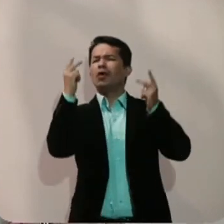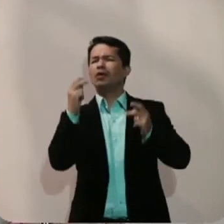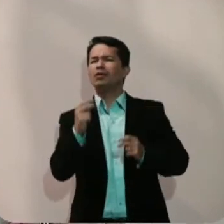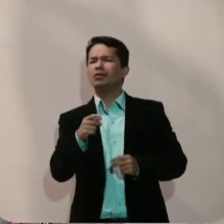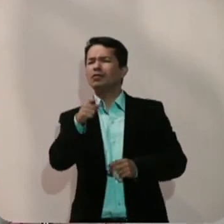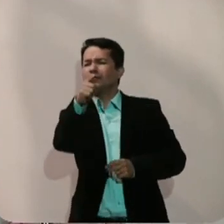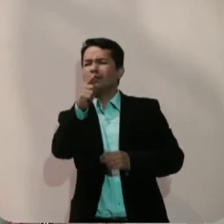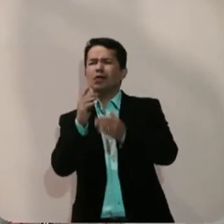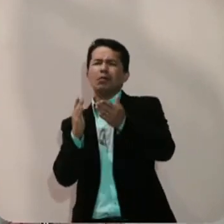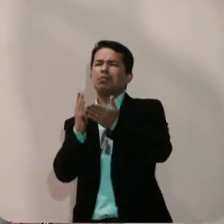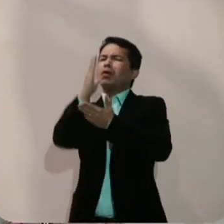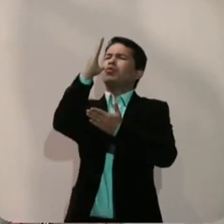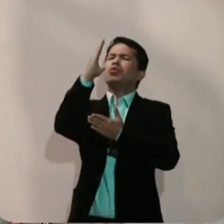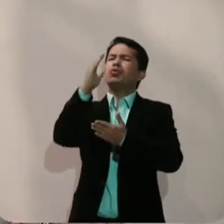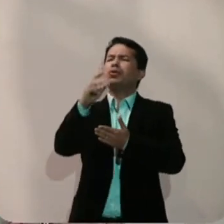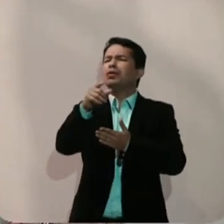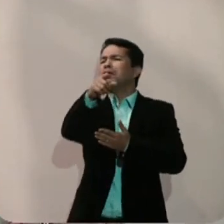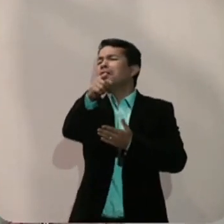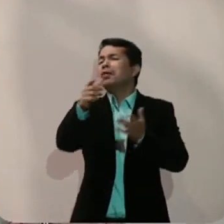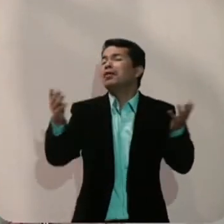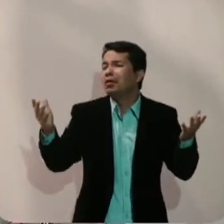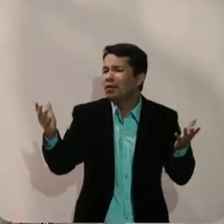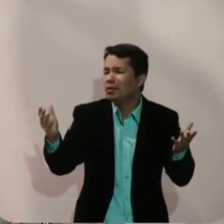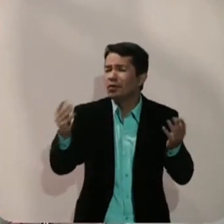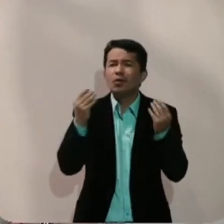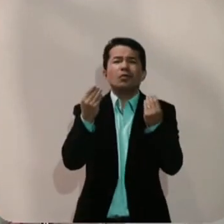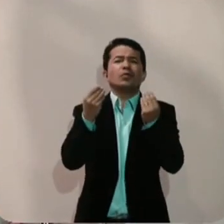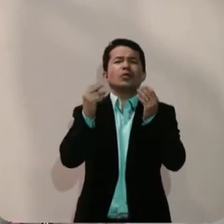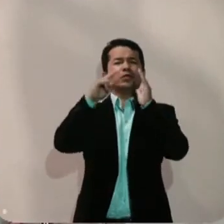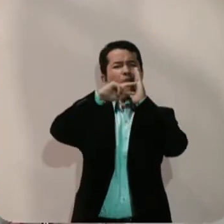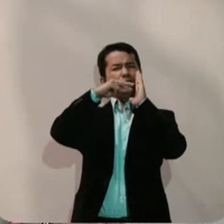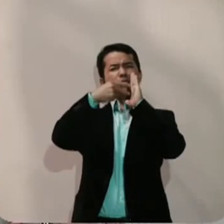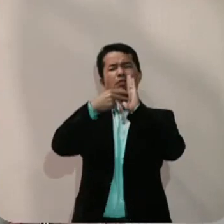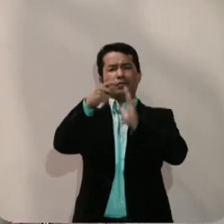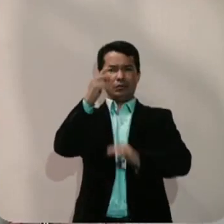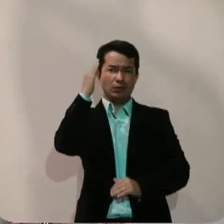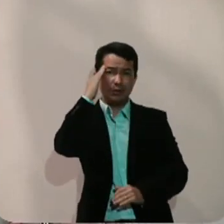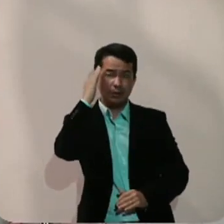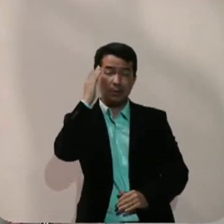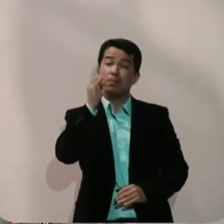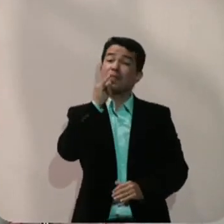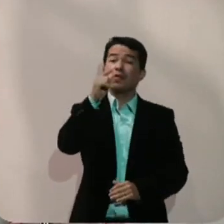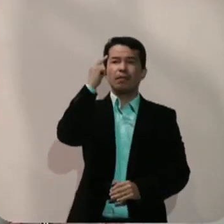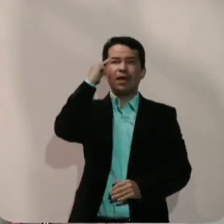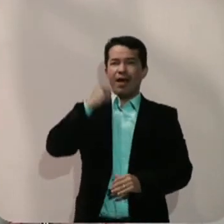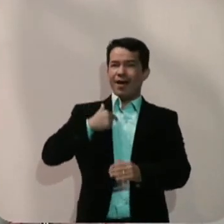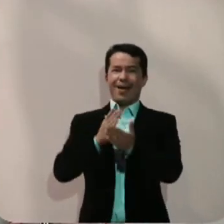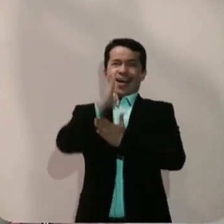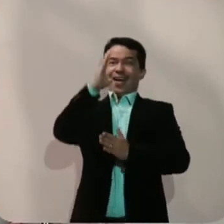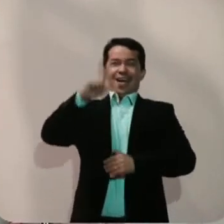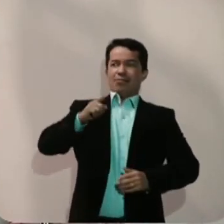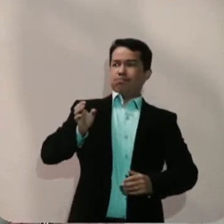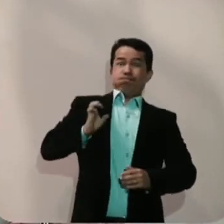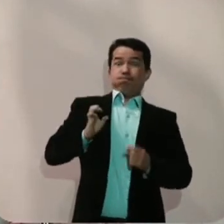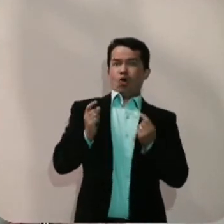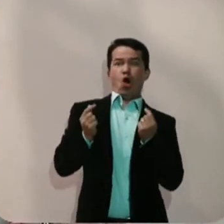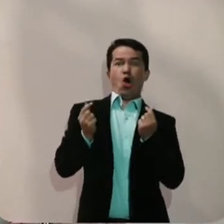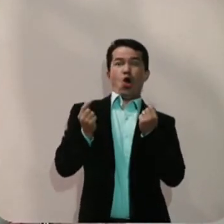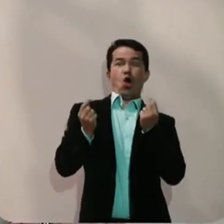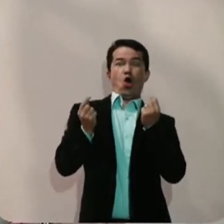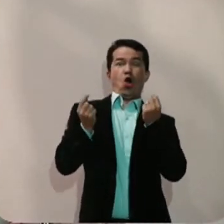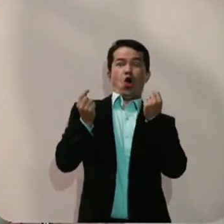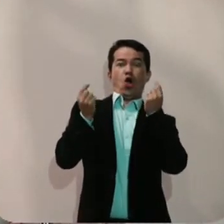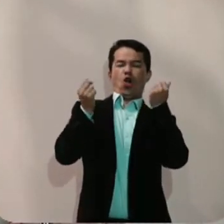na sua vida. Porque se sucesso significa que você vai ficar milionário, ou que você vai